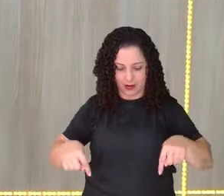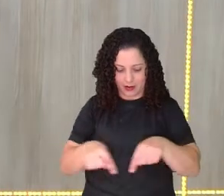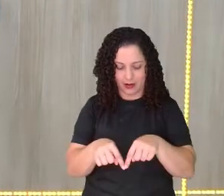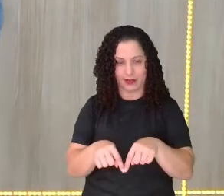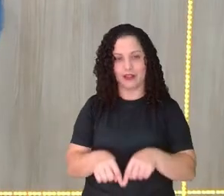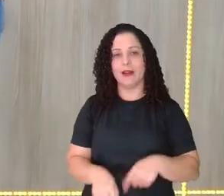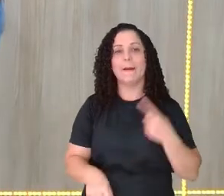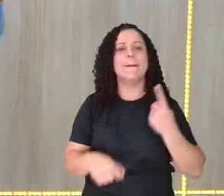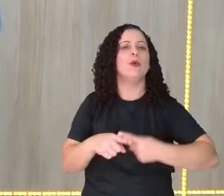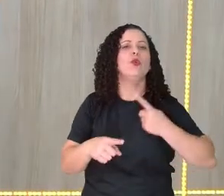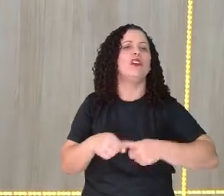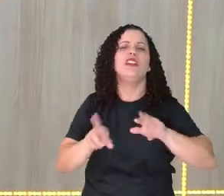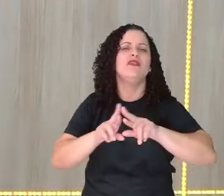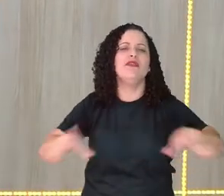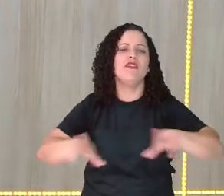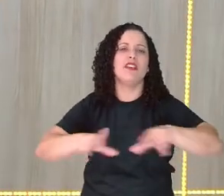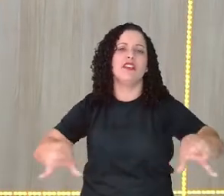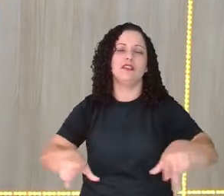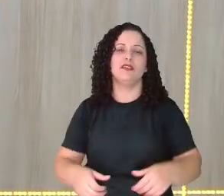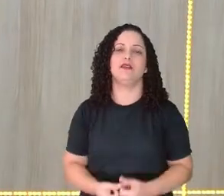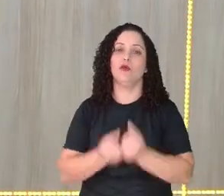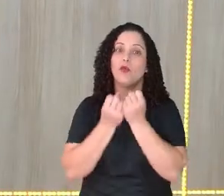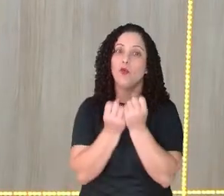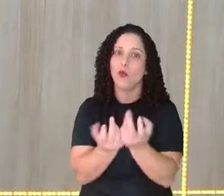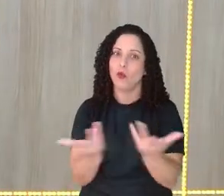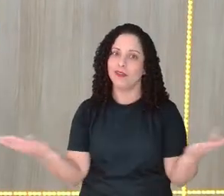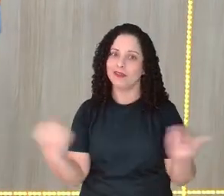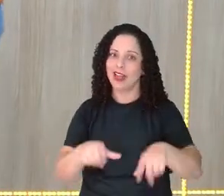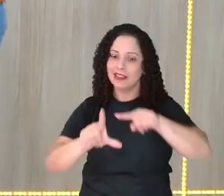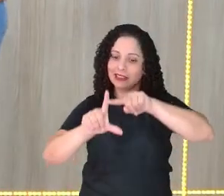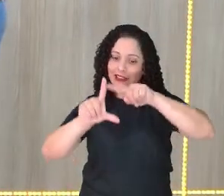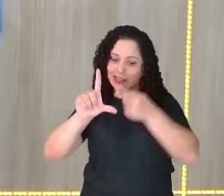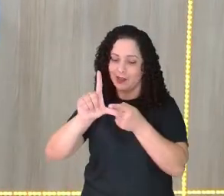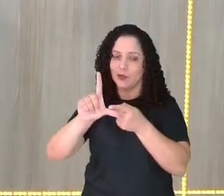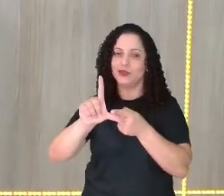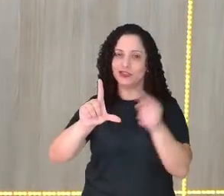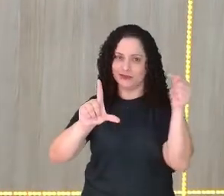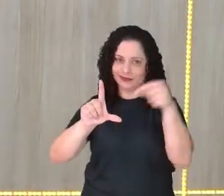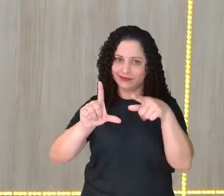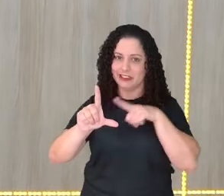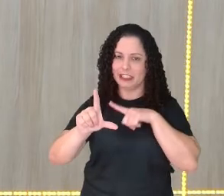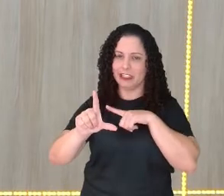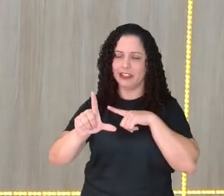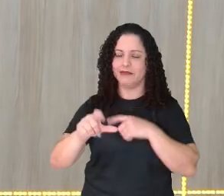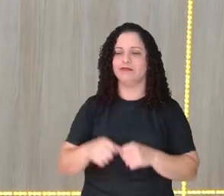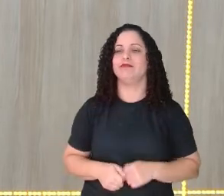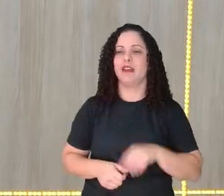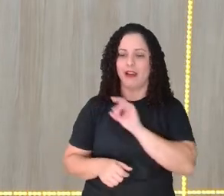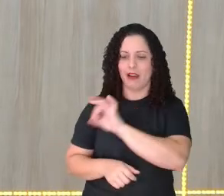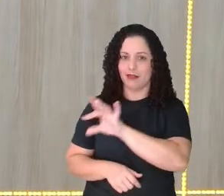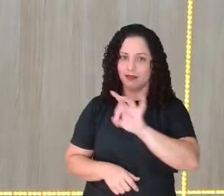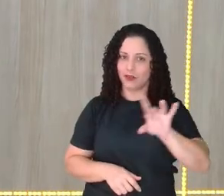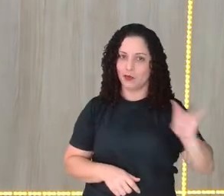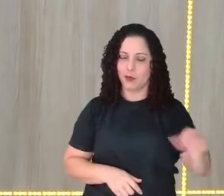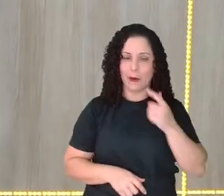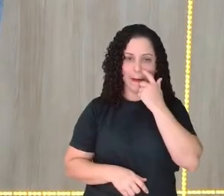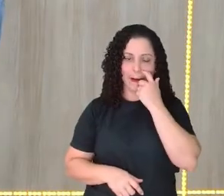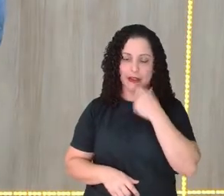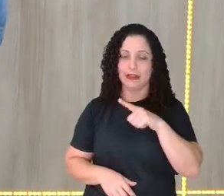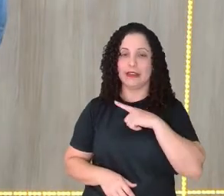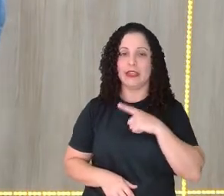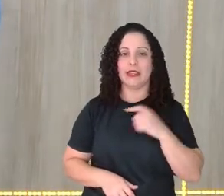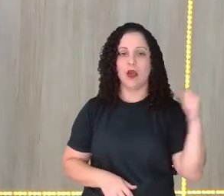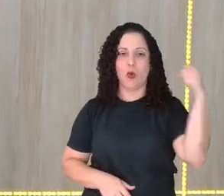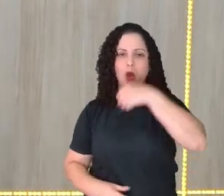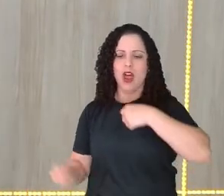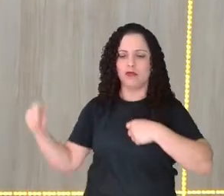acontece, galera, por conta dos ângulos que são formados. Pode notar que se você faz aí uma luta